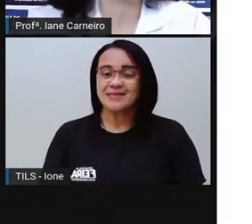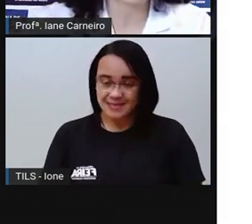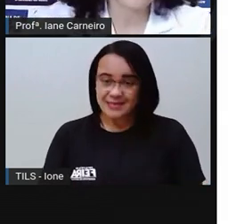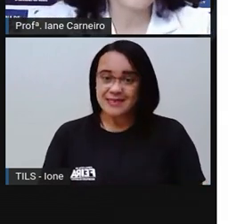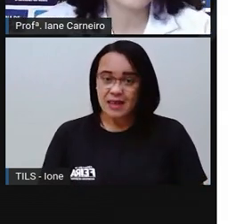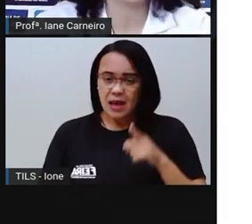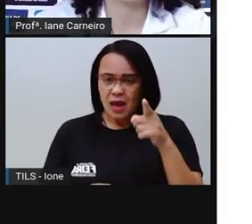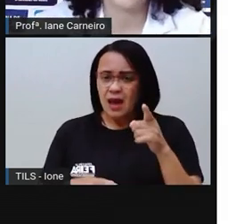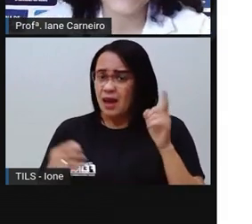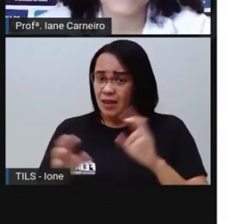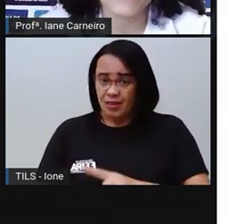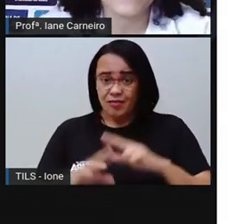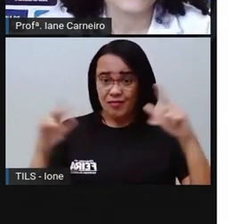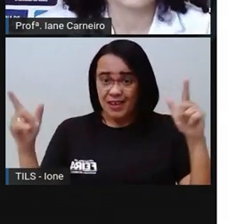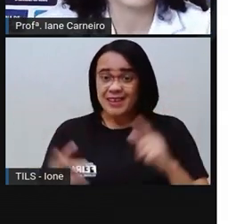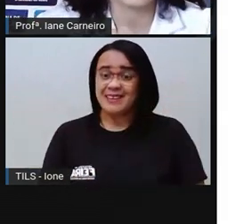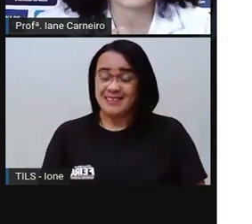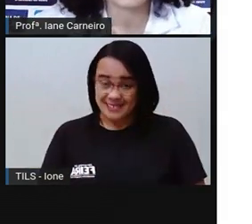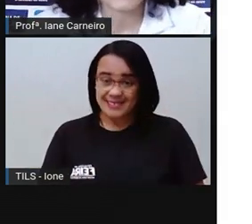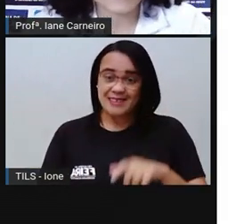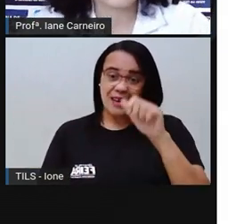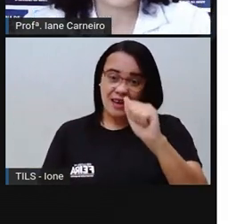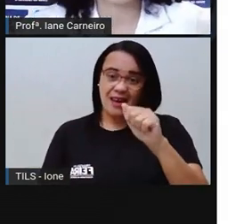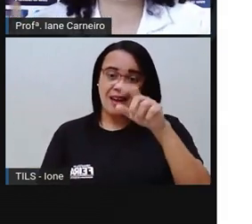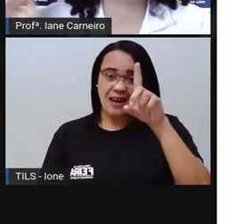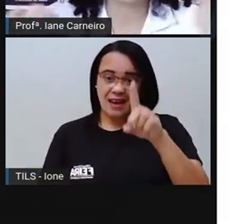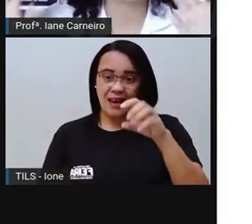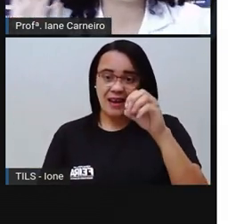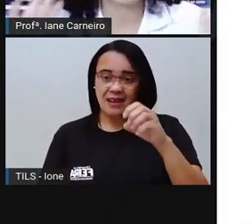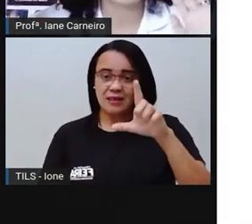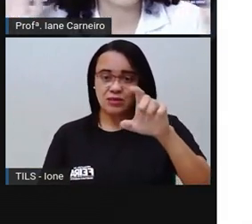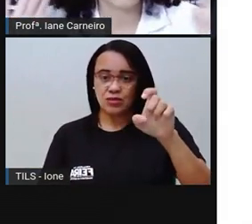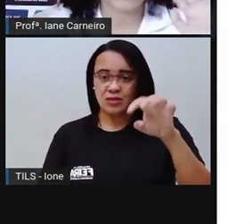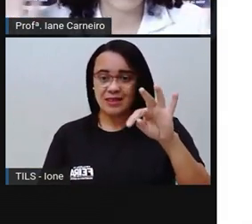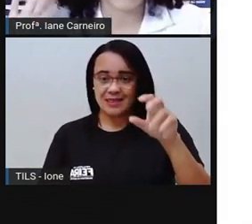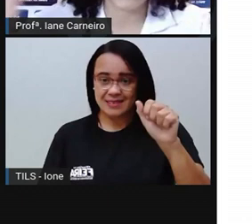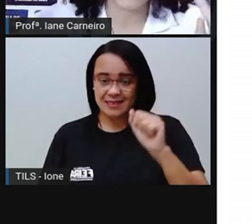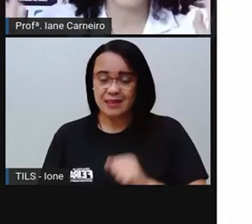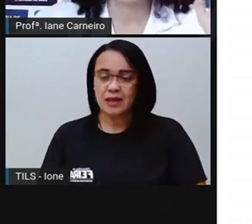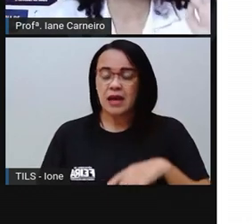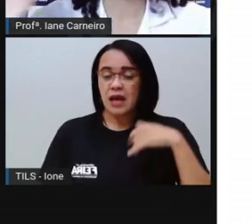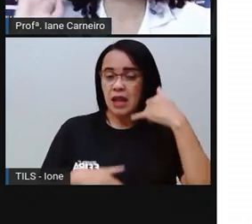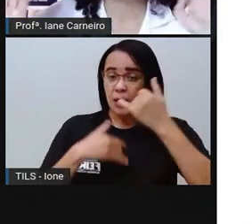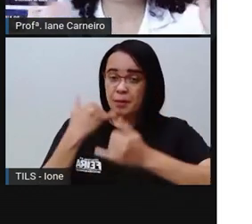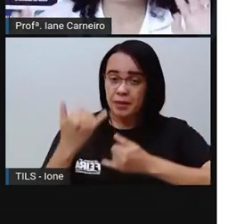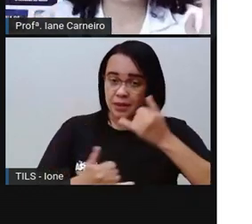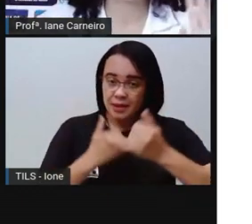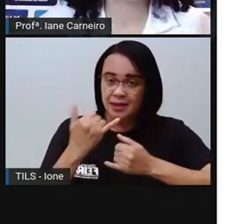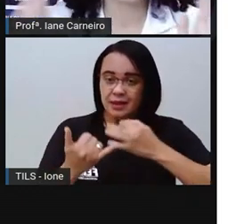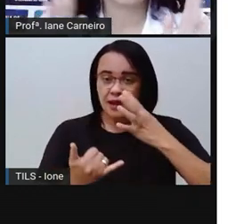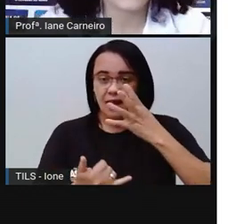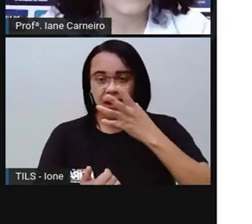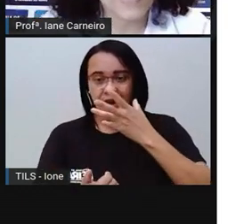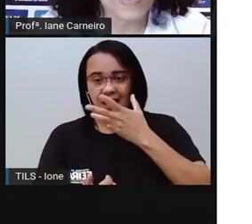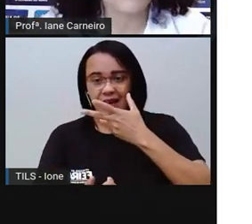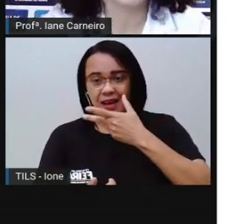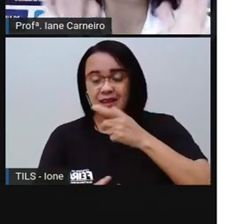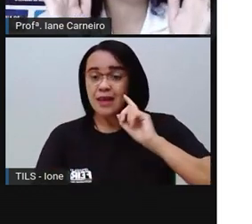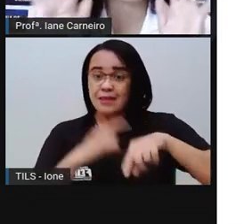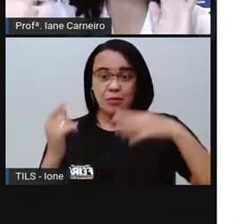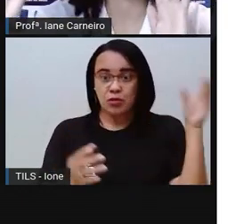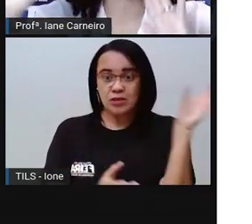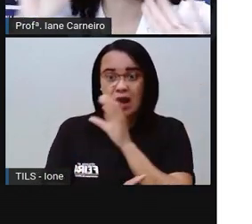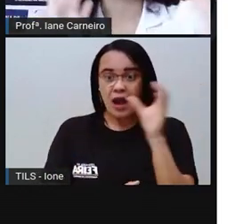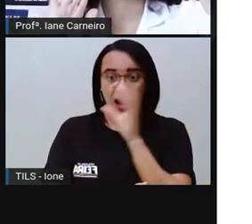que não é comum a gente ver aqui, né, em nossa cidade. E elas brincam, vão brincando devagarzinho e depois elas vão brincando bem rápido,